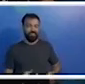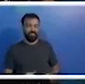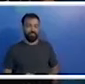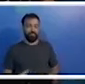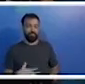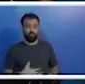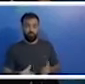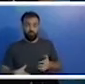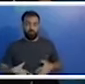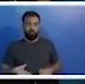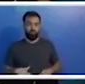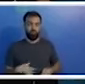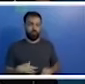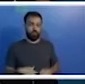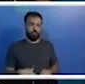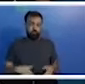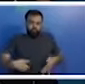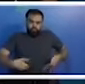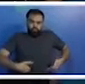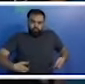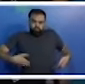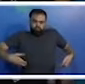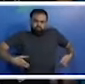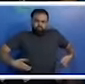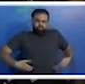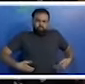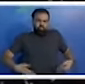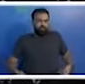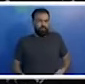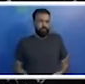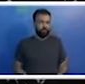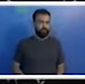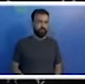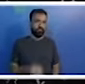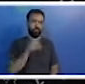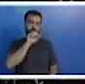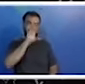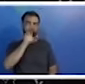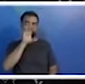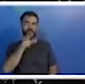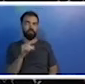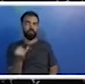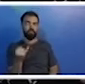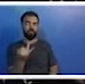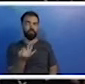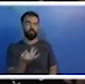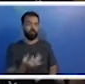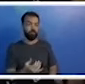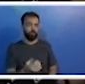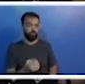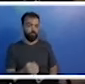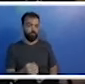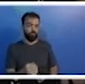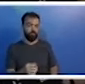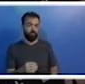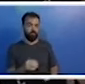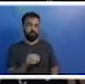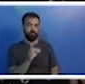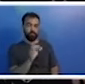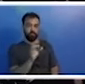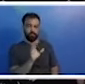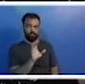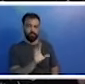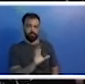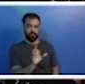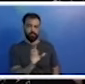pode expressar uma coisa muito grande uma fome gigantesca e quantas vezes a gente abre a boca para falar essa palavra só